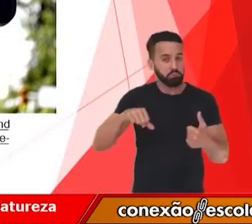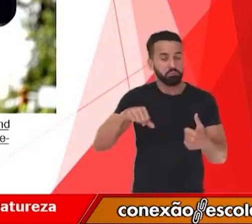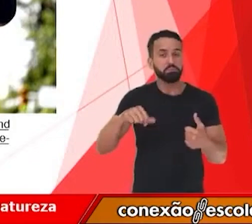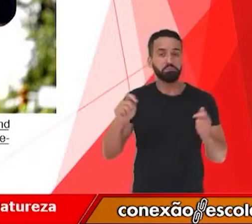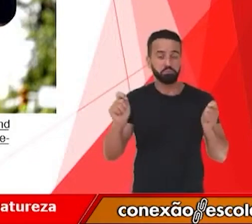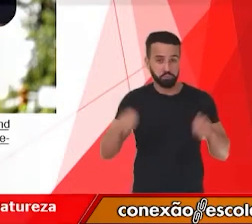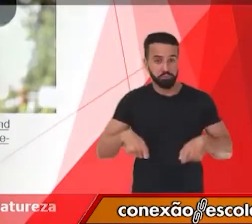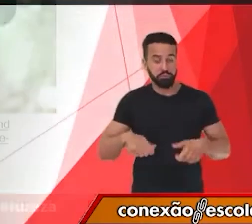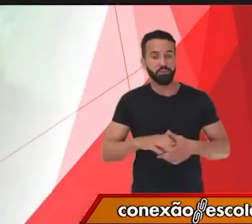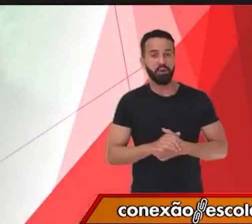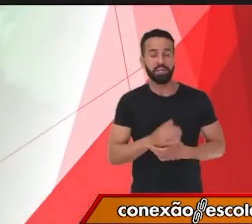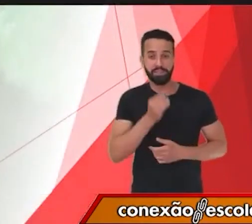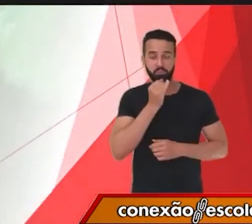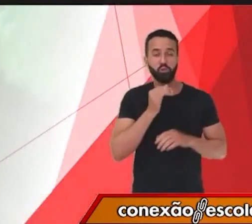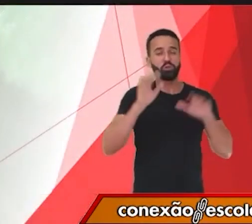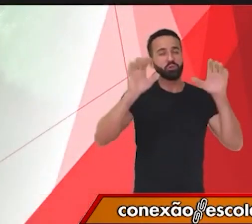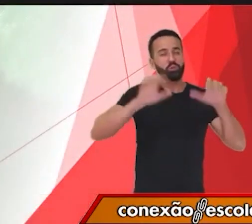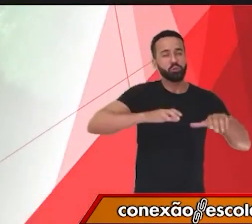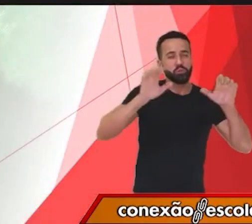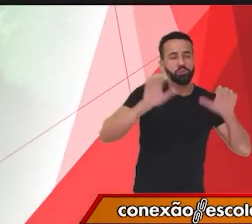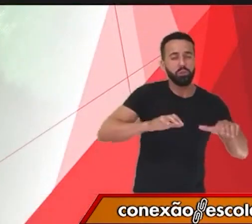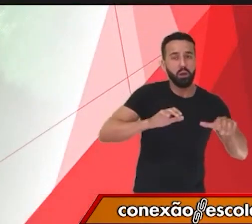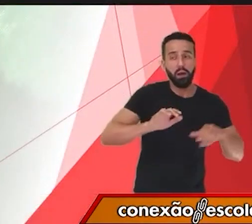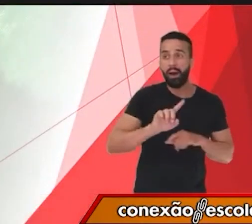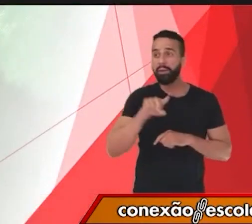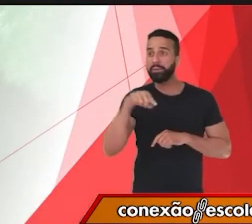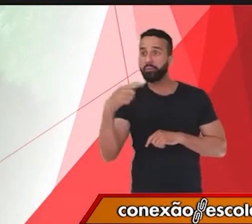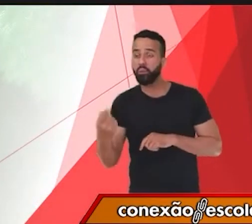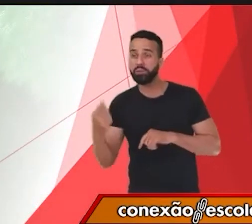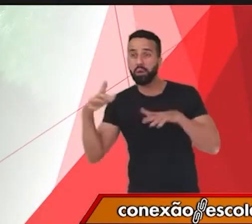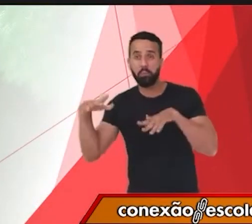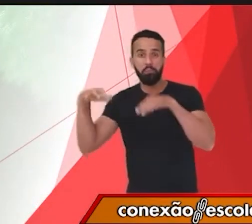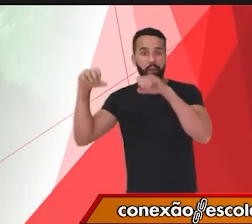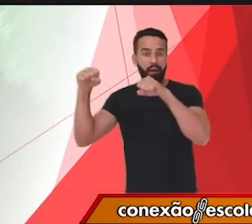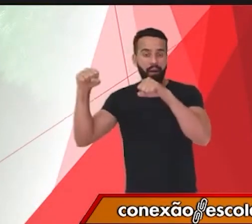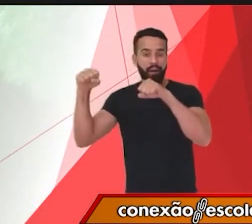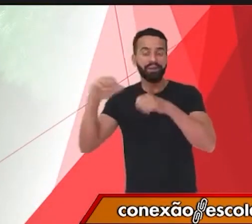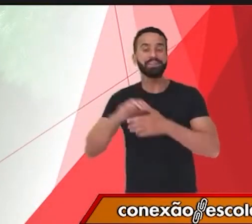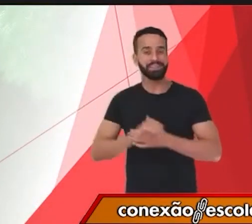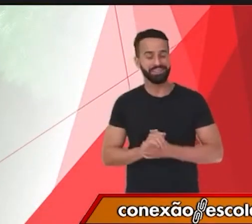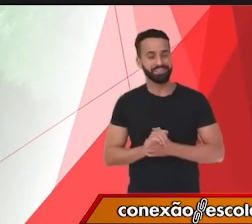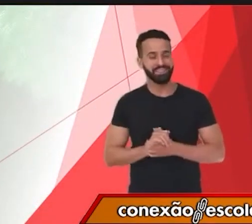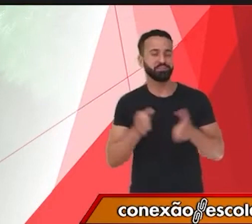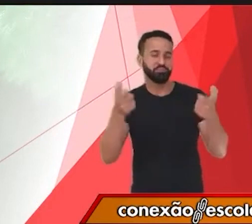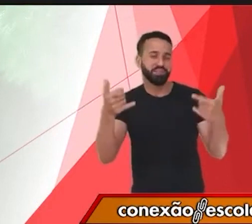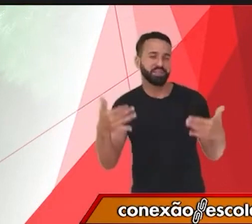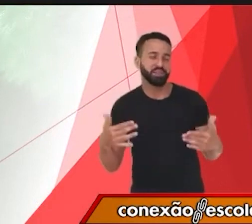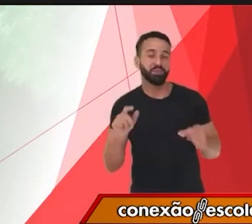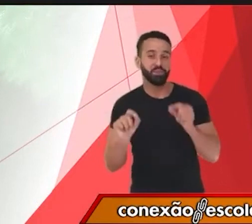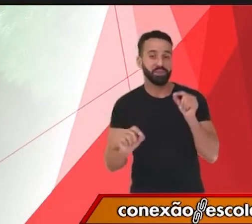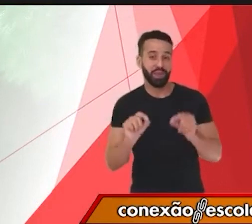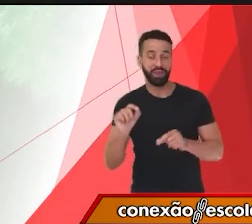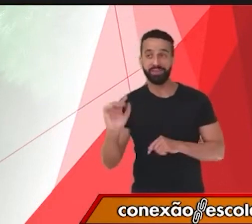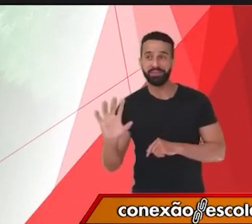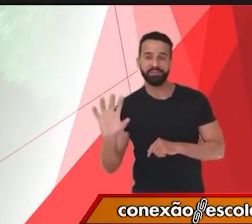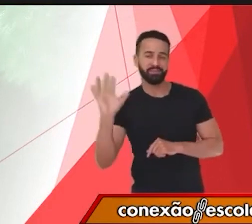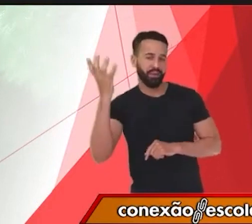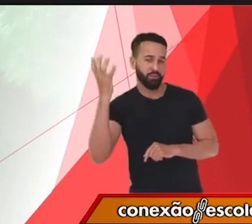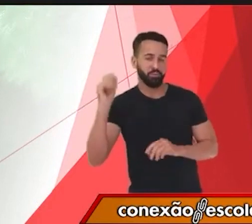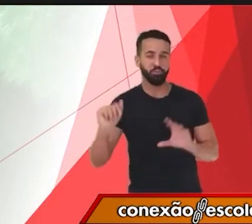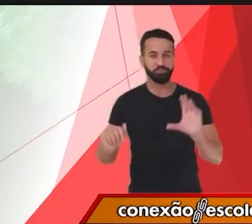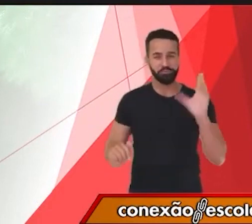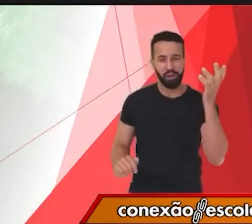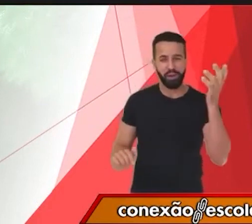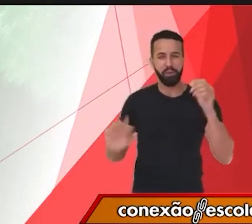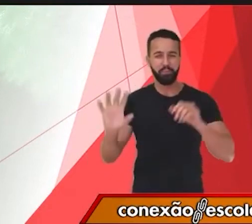agora esteja chovendo e daqui 10 minutos não. Então, quando isso acontece, nós estamos falando sobre o tempo. O